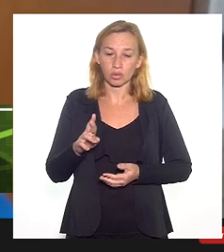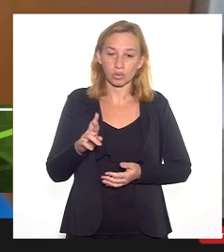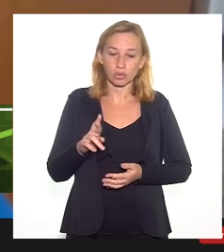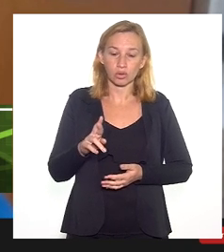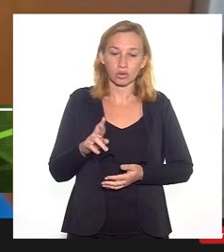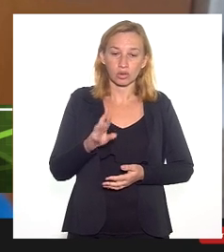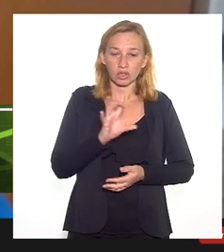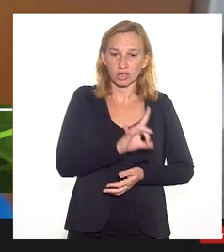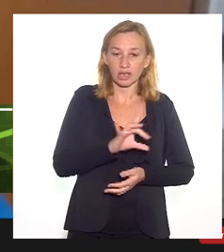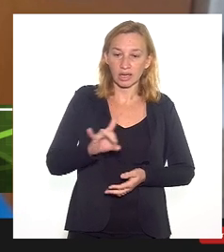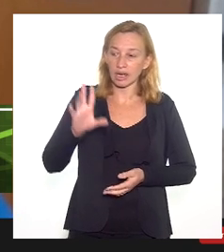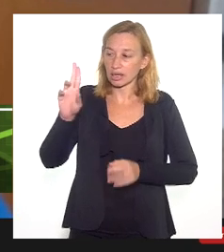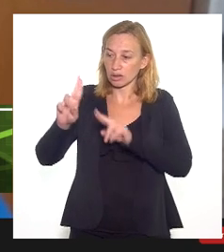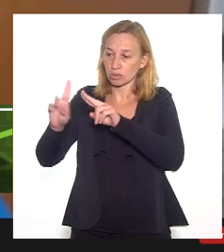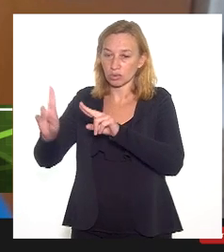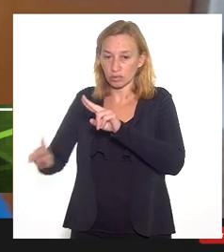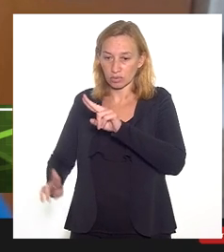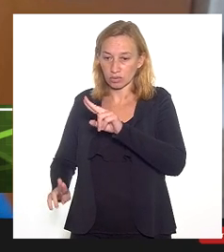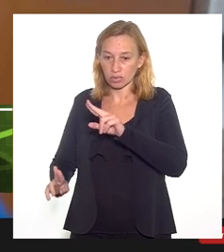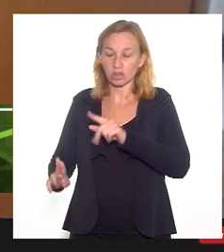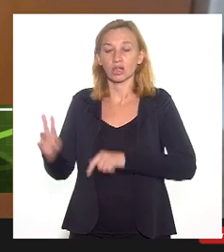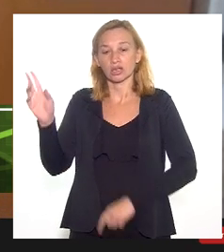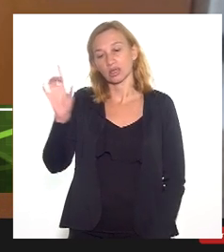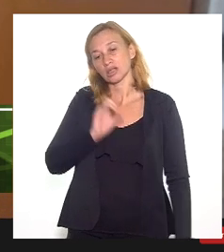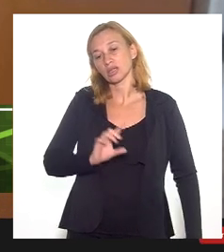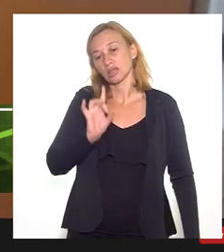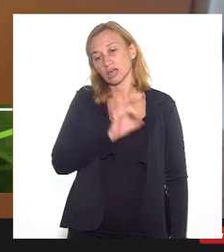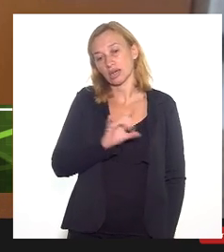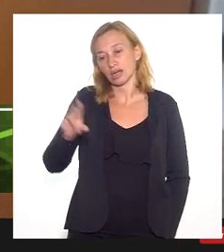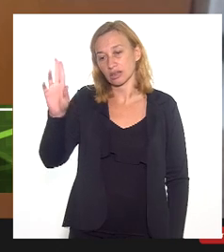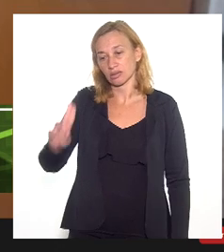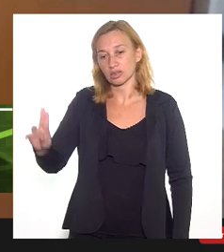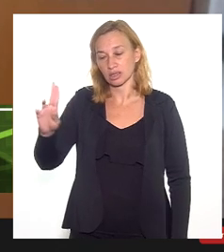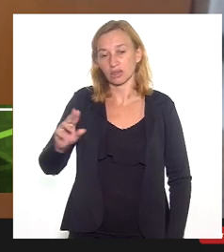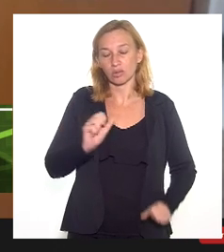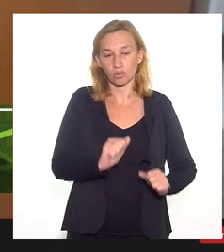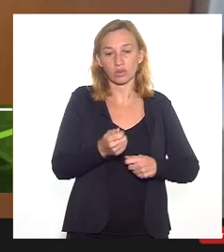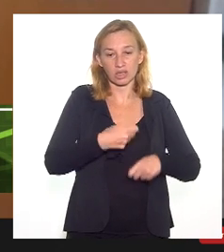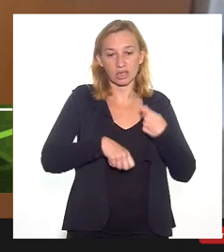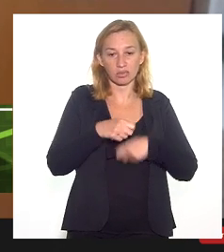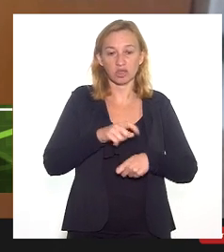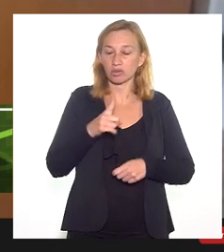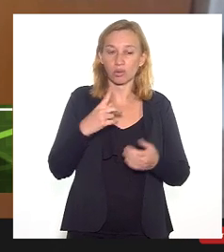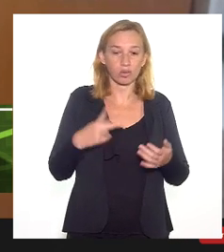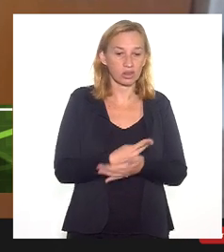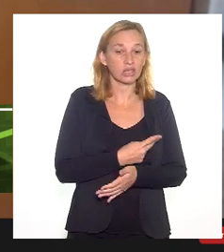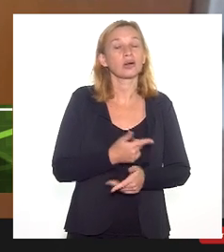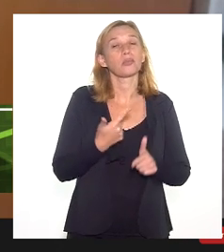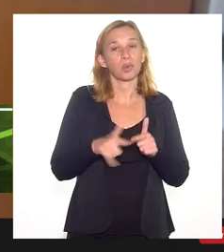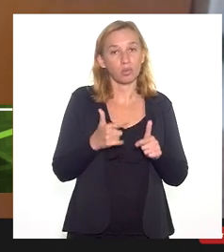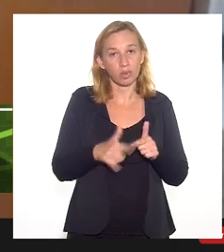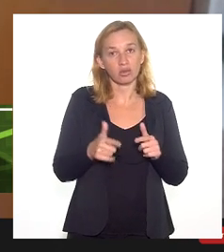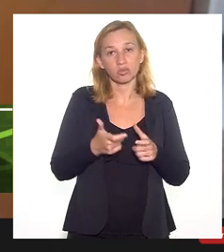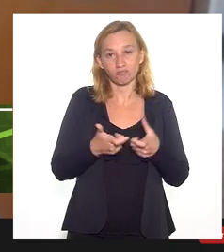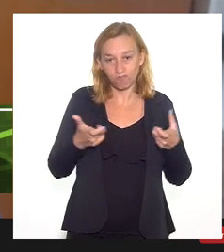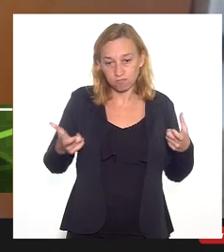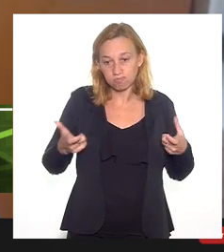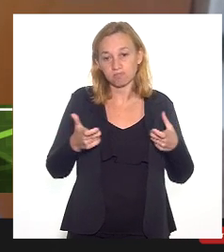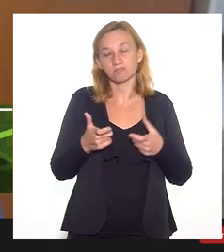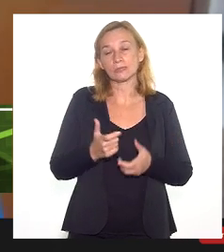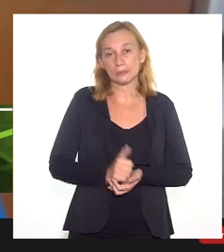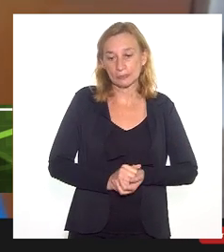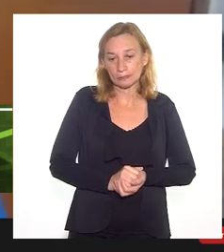promovam o contingenciamento. E isso não vem acontecendo. Como eu expliquei, tivemos um grave contingenciamento